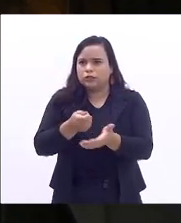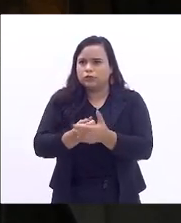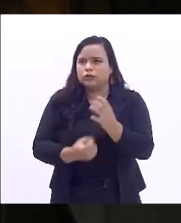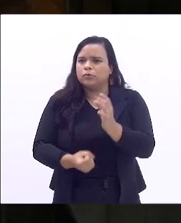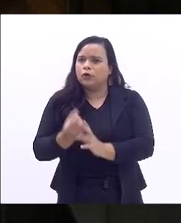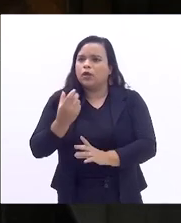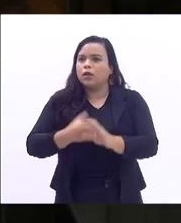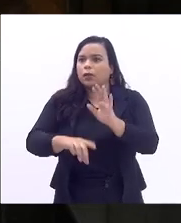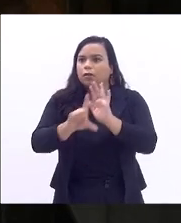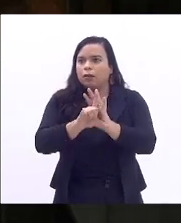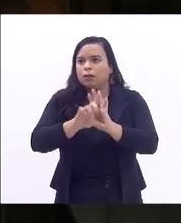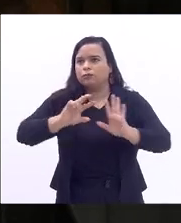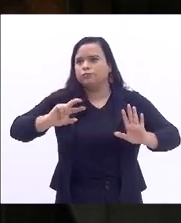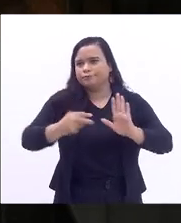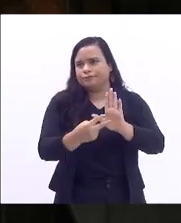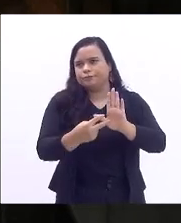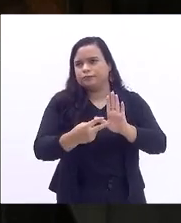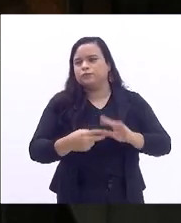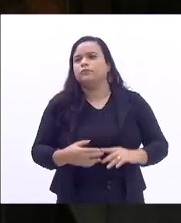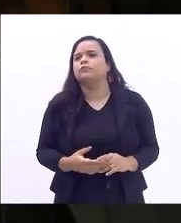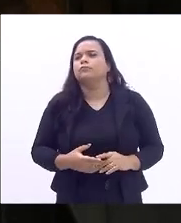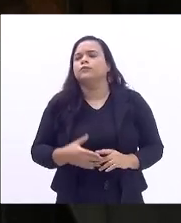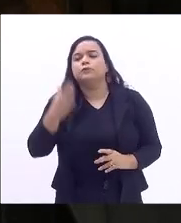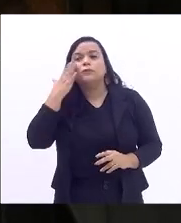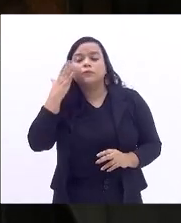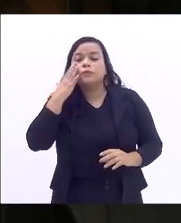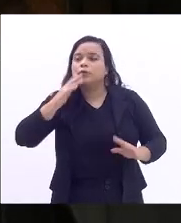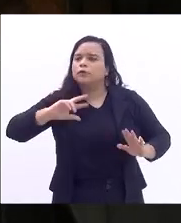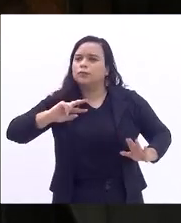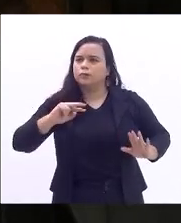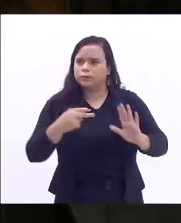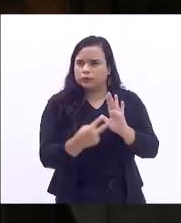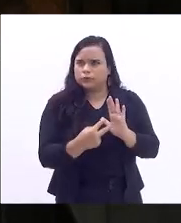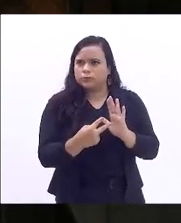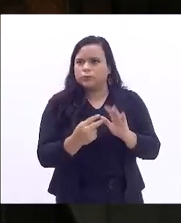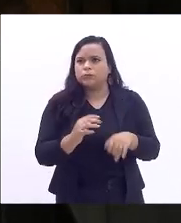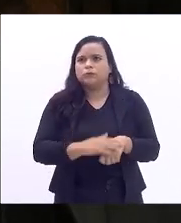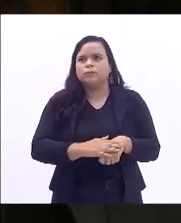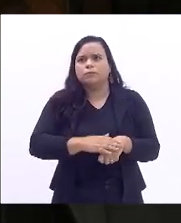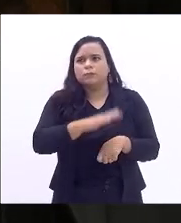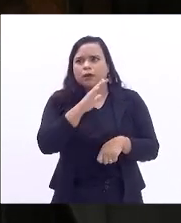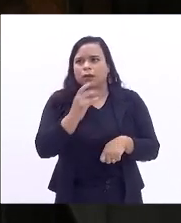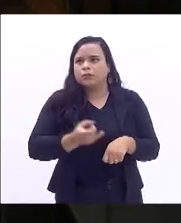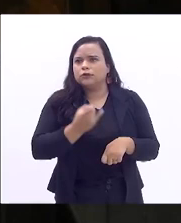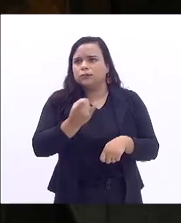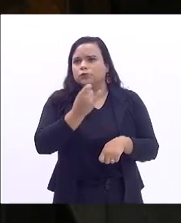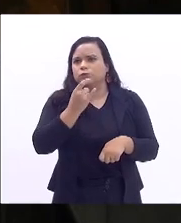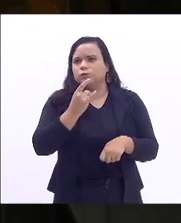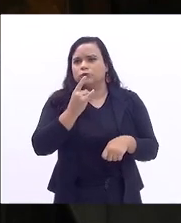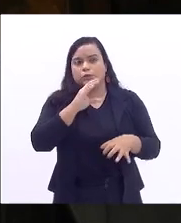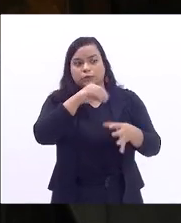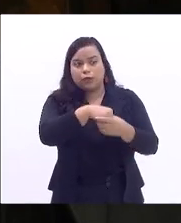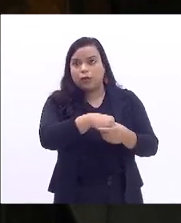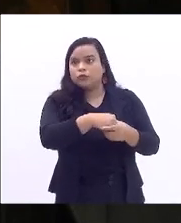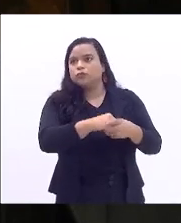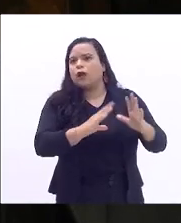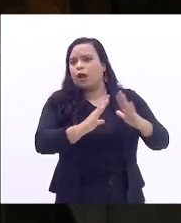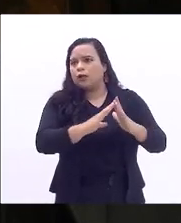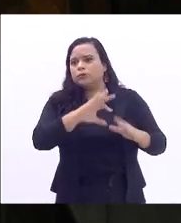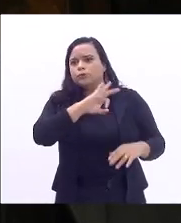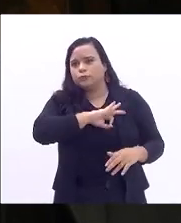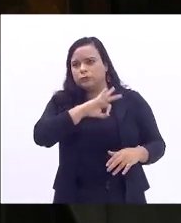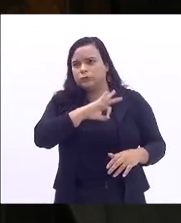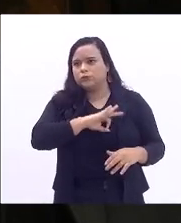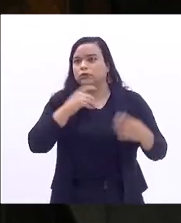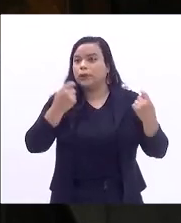legalidade do reconhecimento tem esse que o reconhecimento sobretudo aquele realizado em sede policial a gente